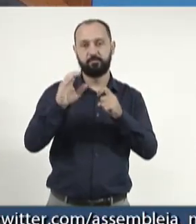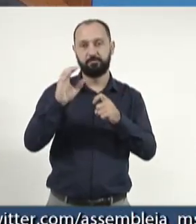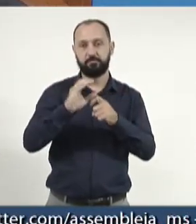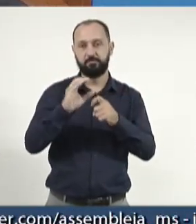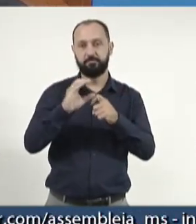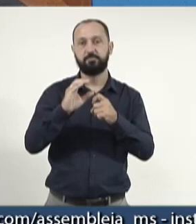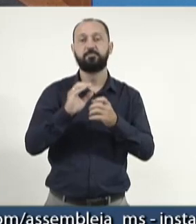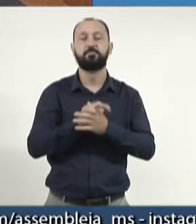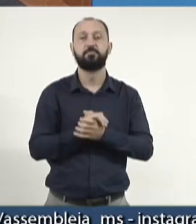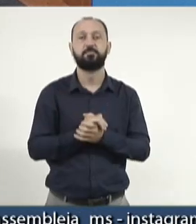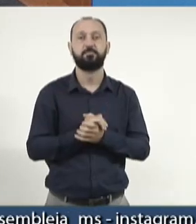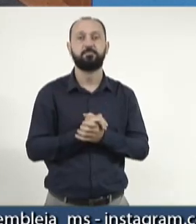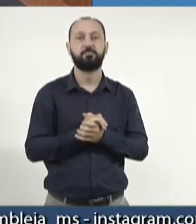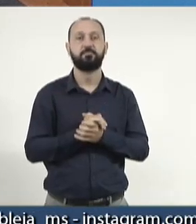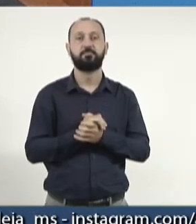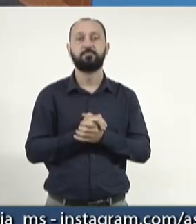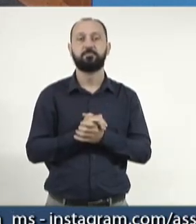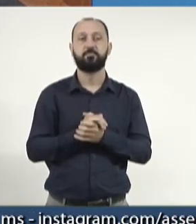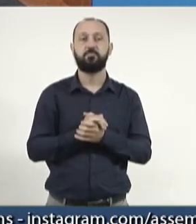CACEMES.